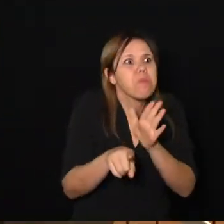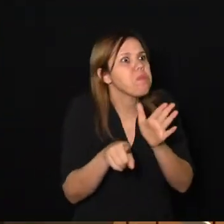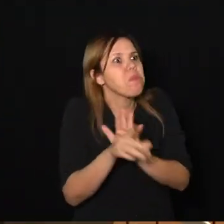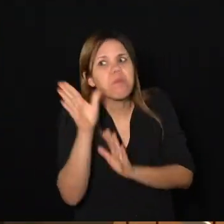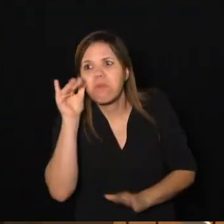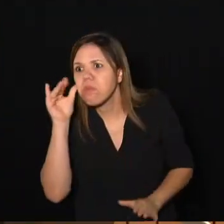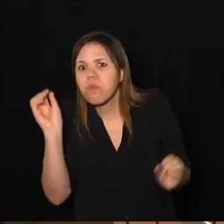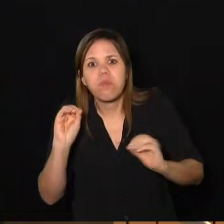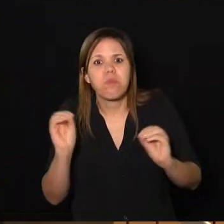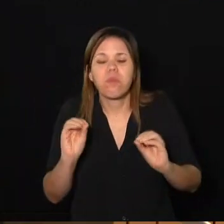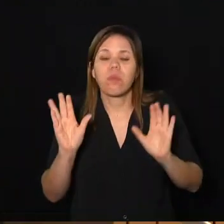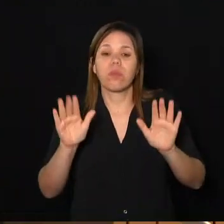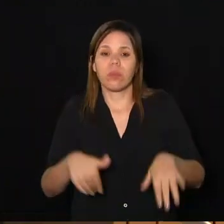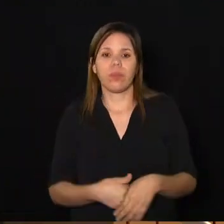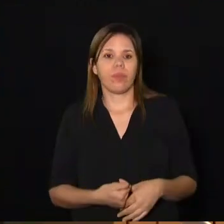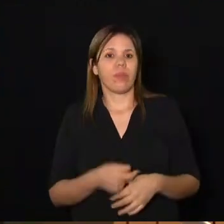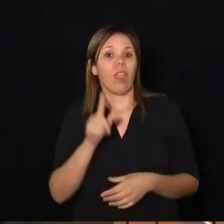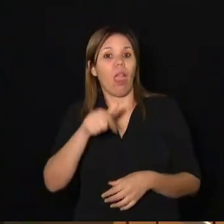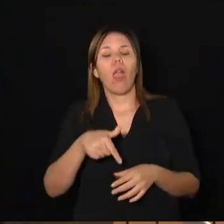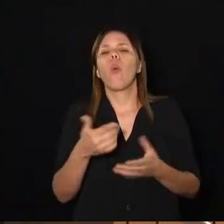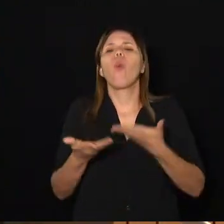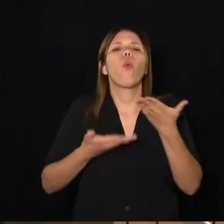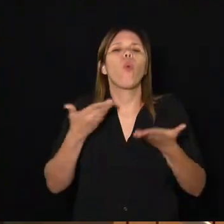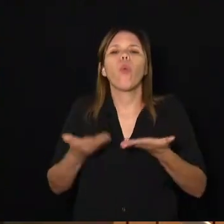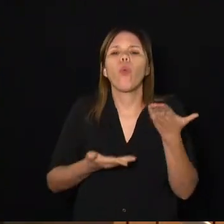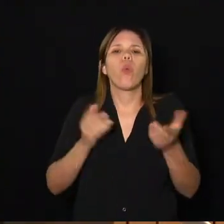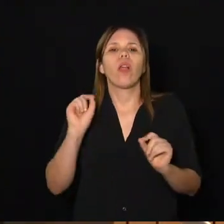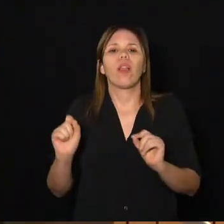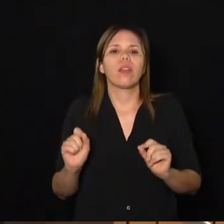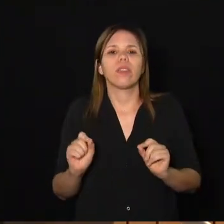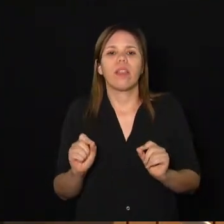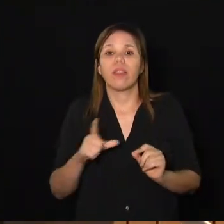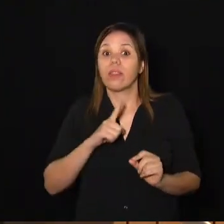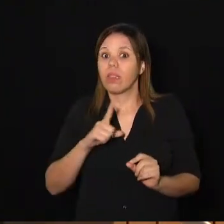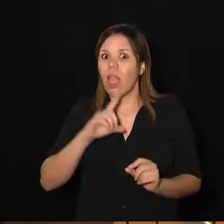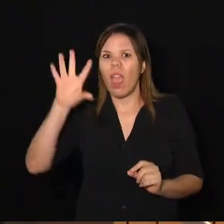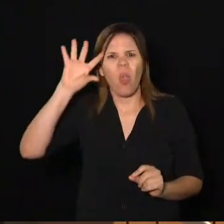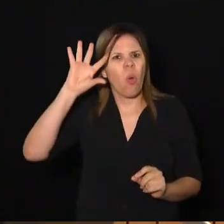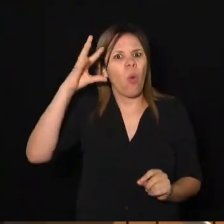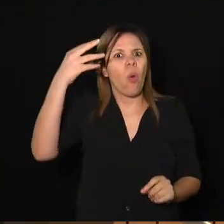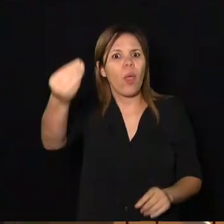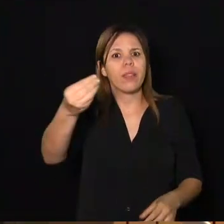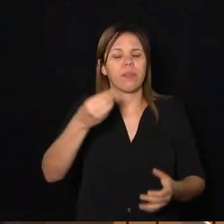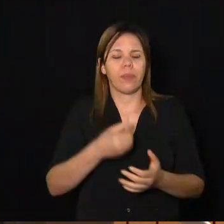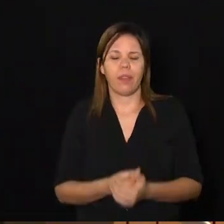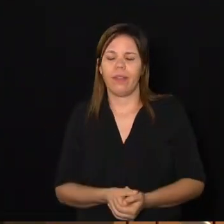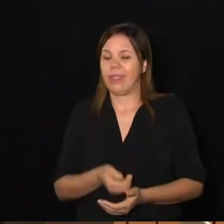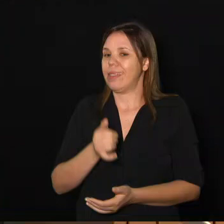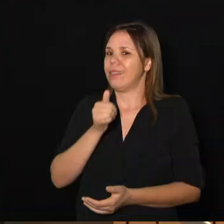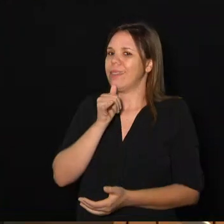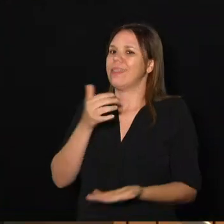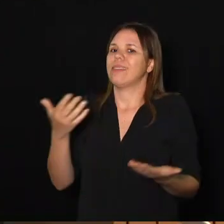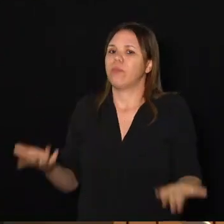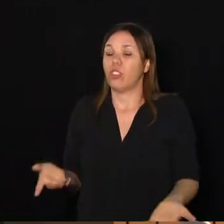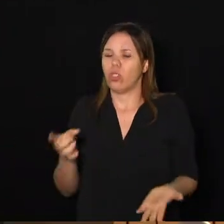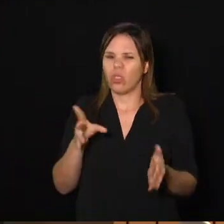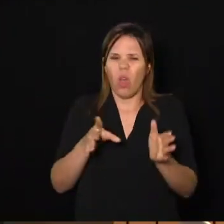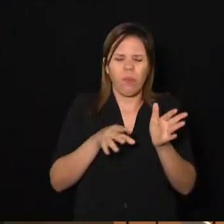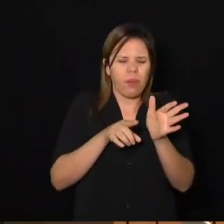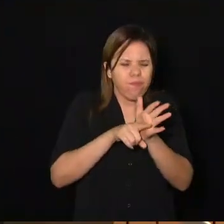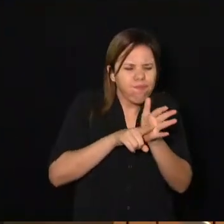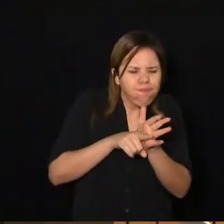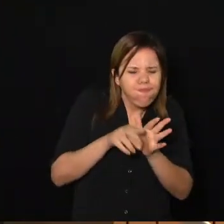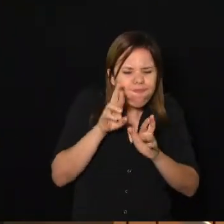a optometria ela trata ela tem um conhecimento por exemplo se fosse só medir visão você